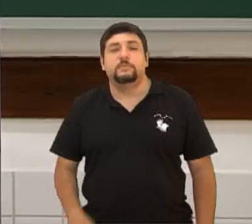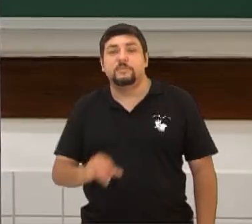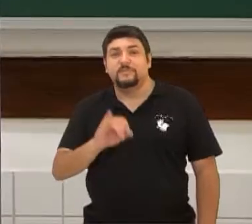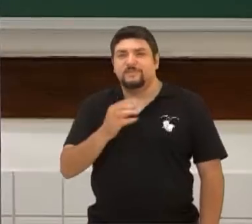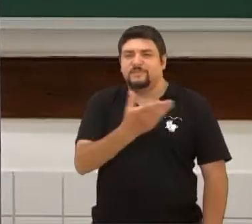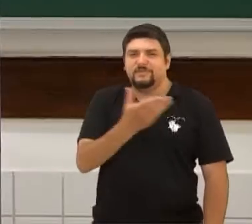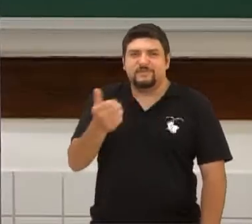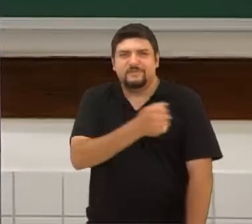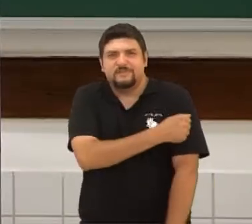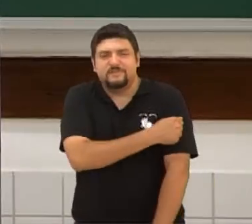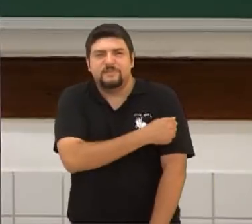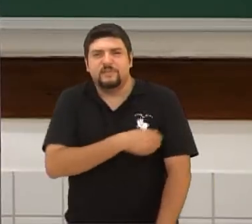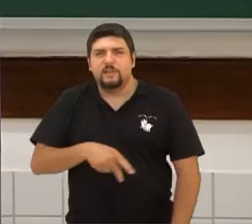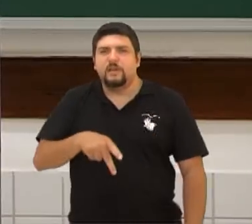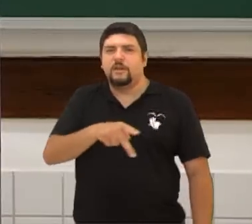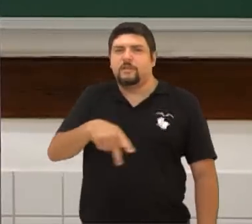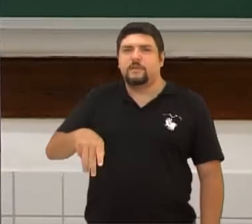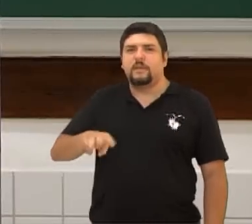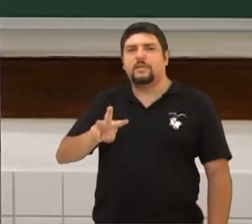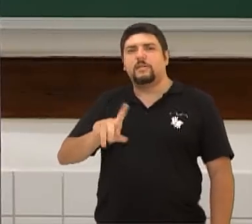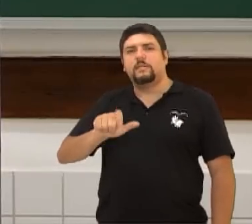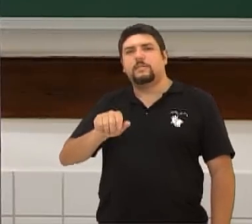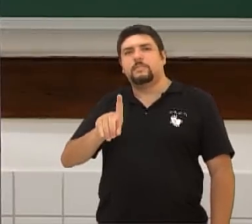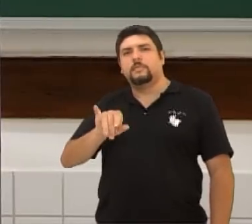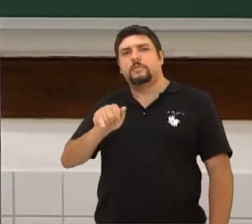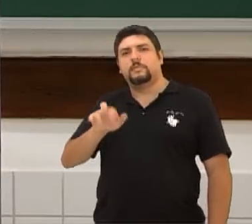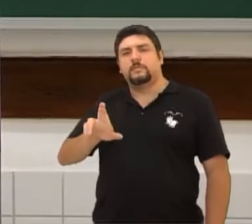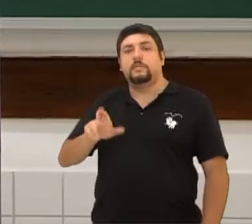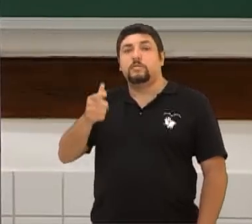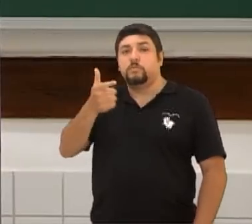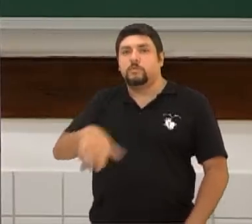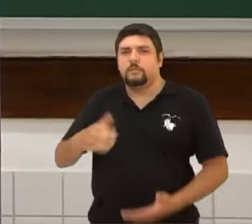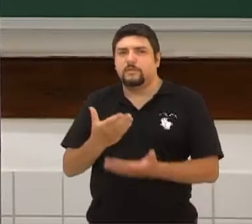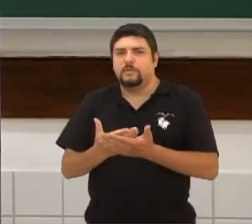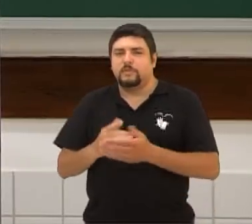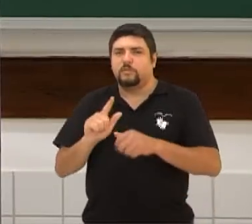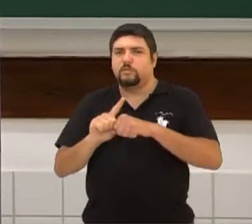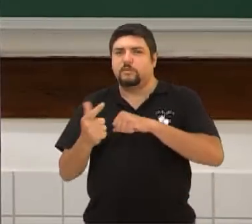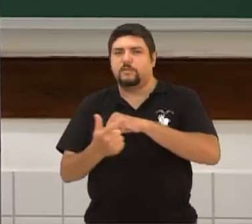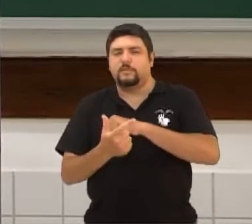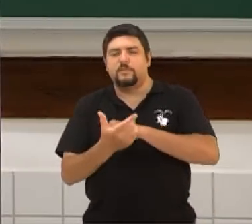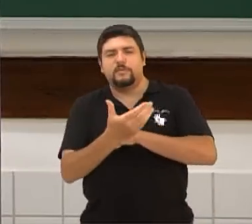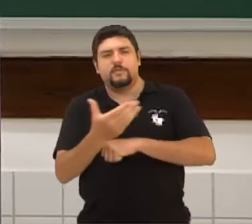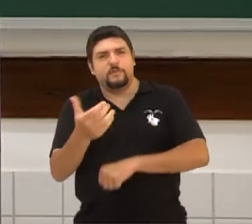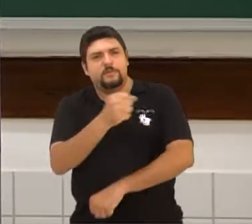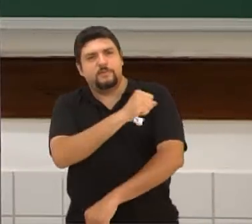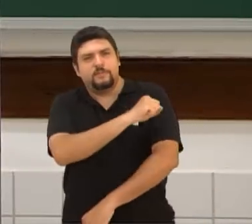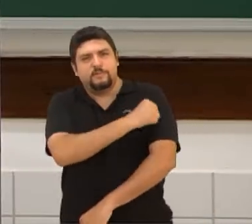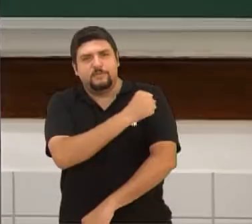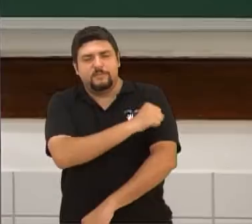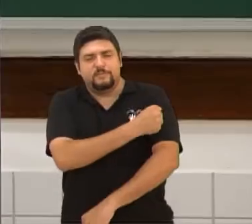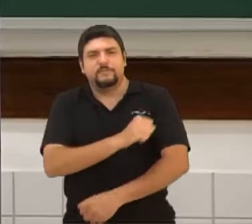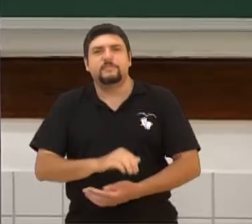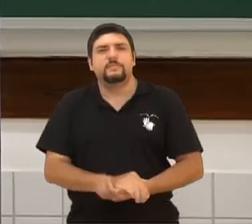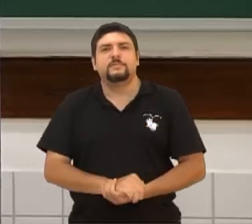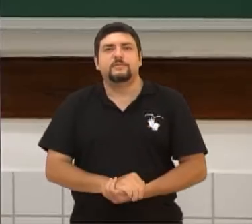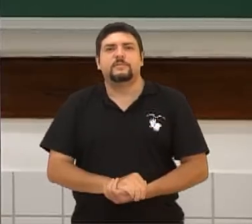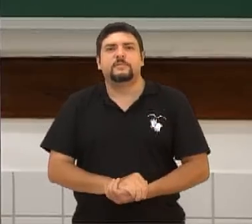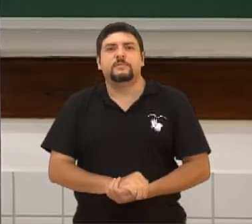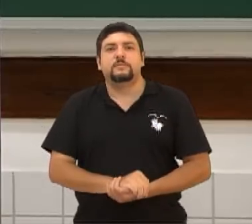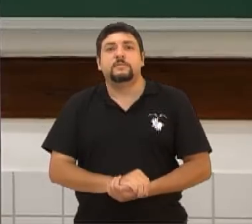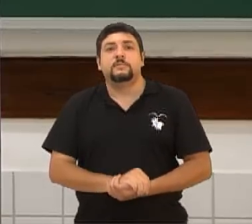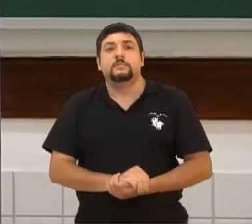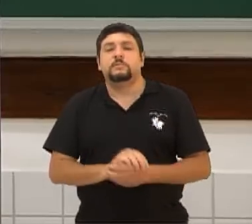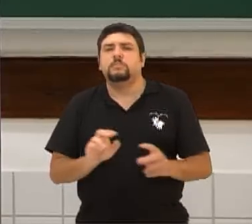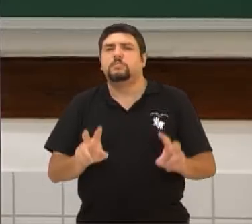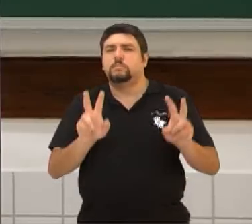Salve, salve galera! Professor Vladimir na área com mais uma aula de Geografia para você do 8º ano do Ensino Fundamental. Antes do